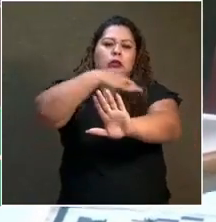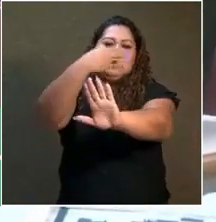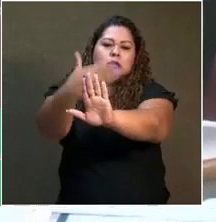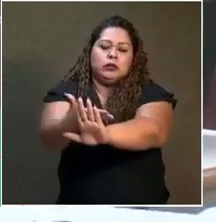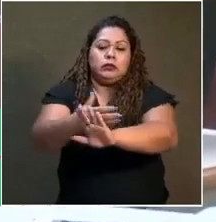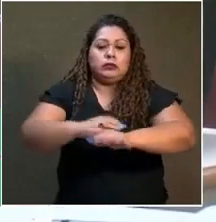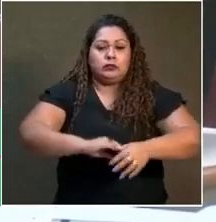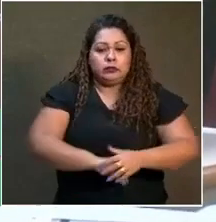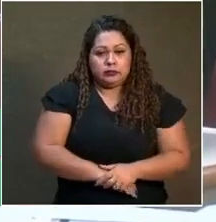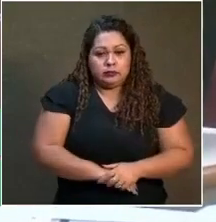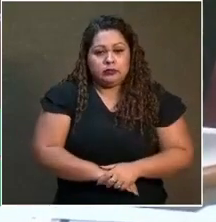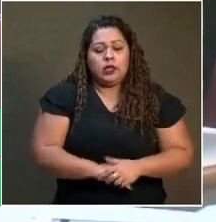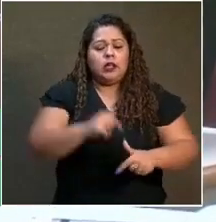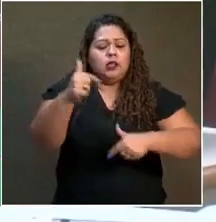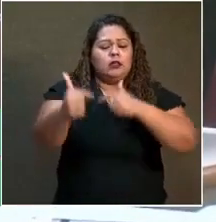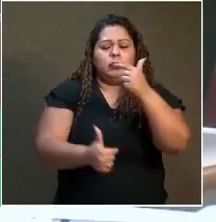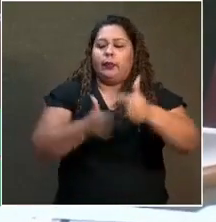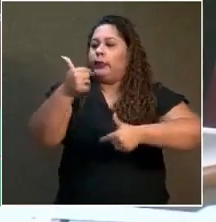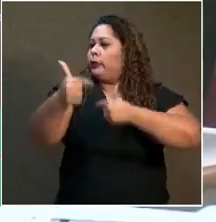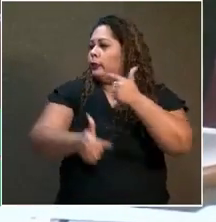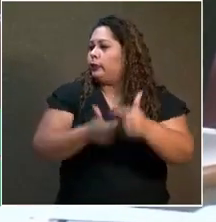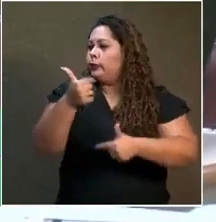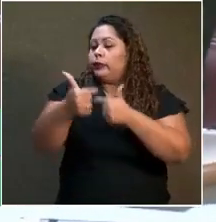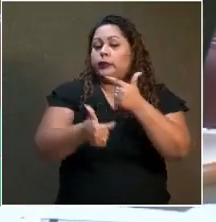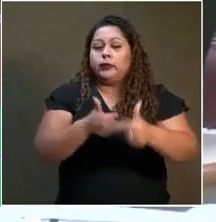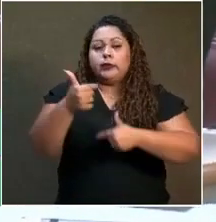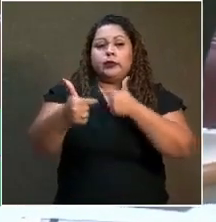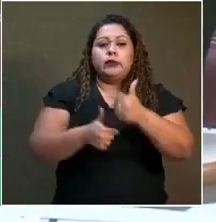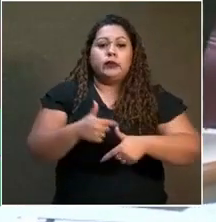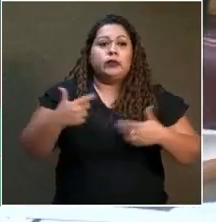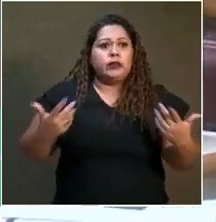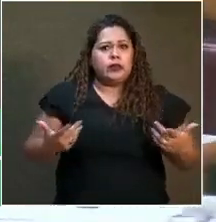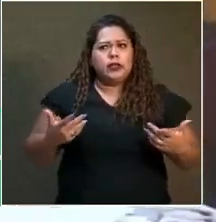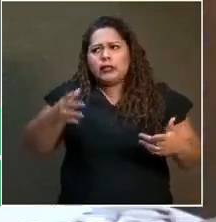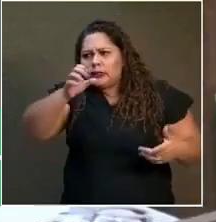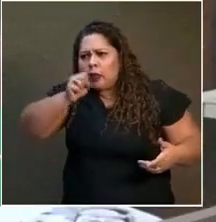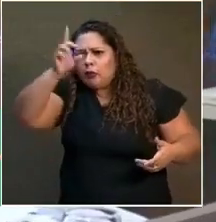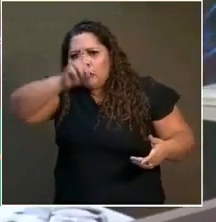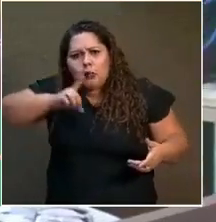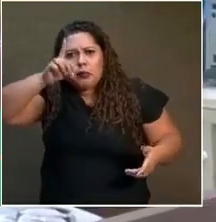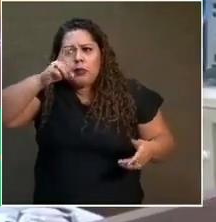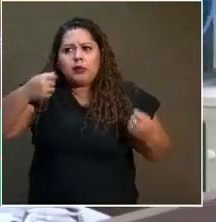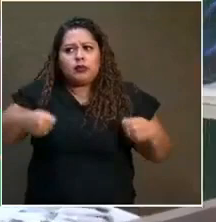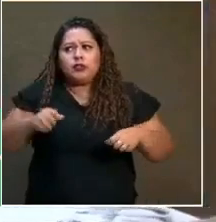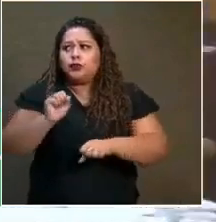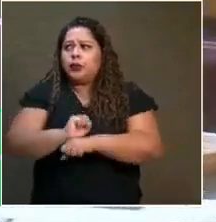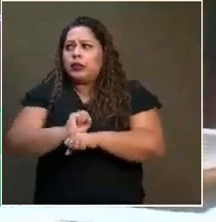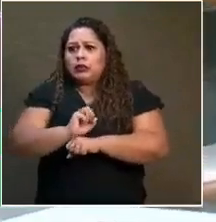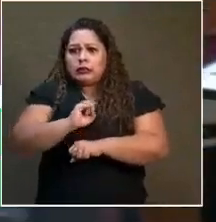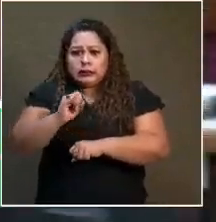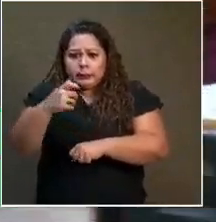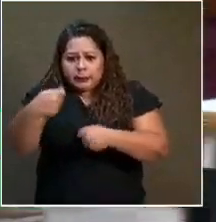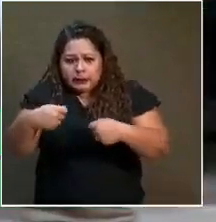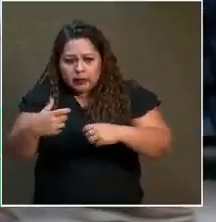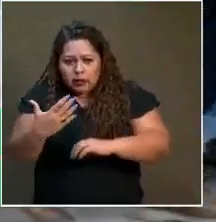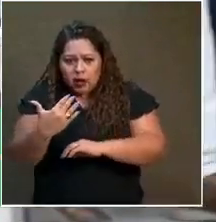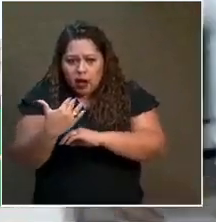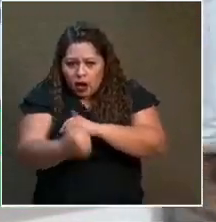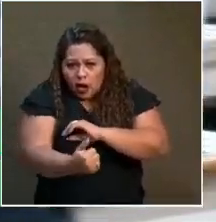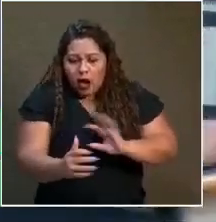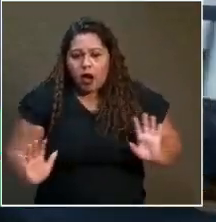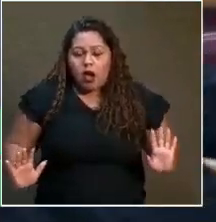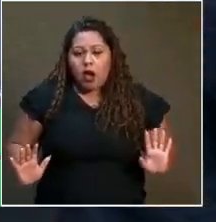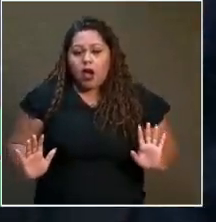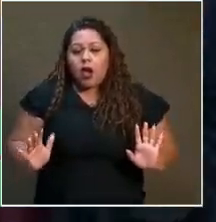Quase 10 horas de serviço e ainda ficava de sobreaviso. Sobreaviso para um soldado militar, um policial militar, é ficar